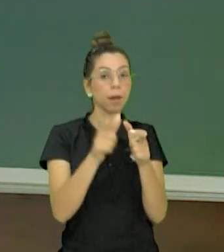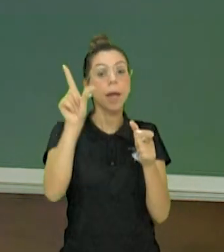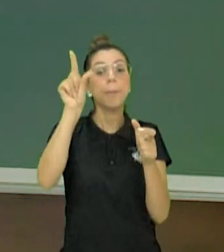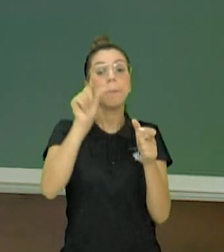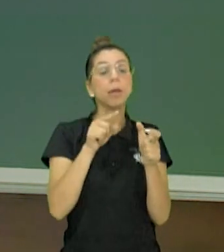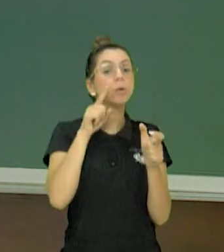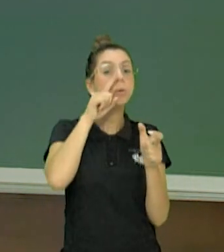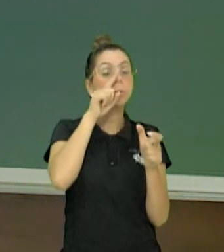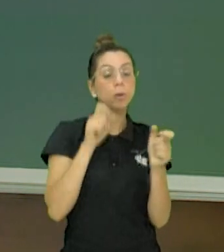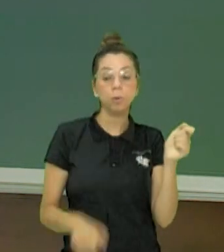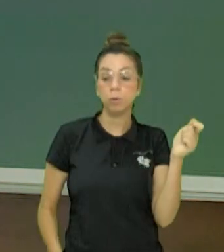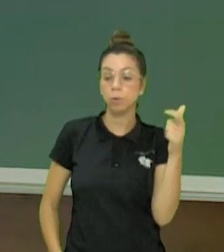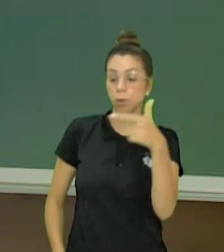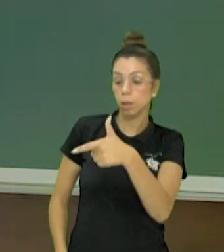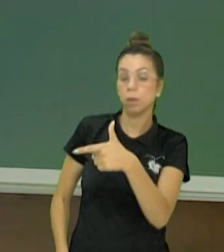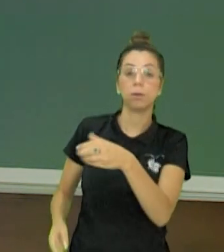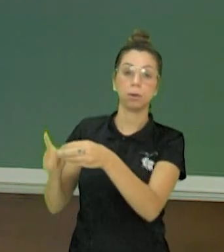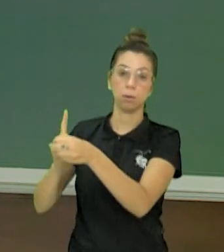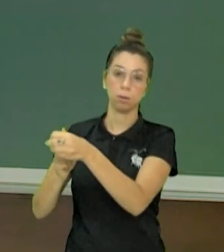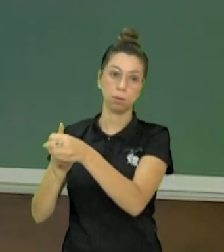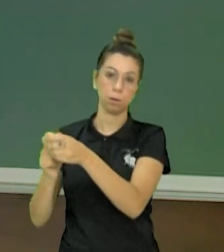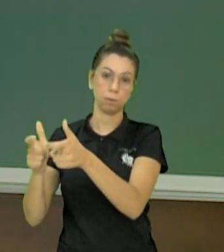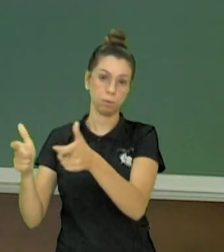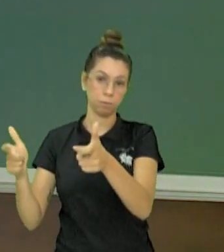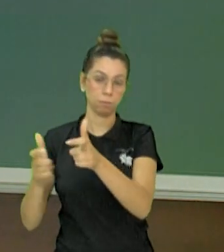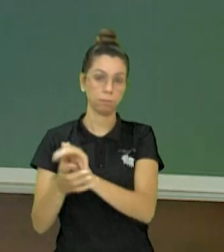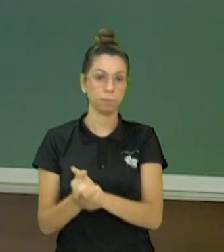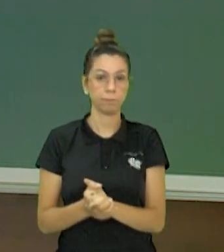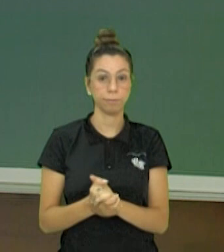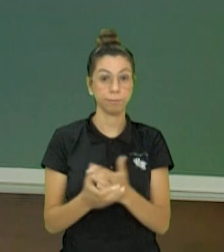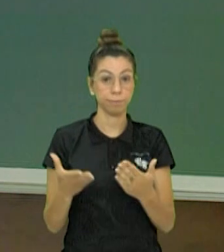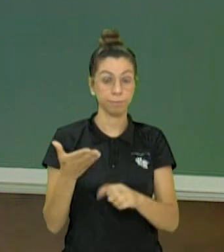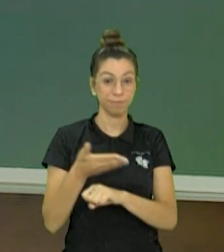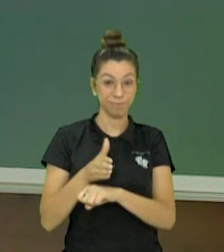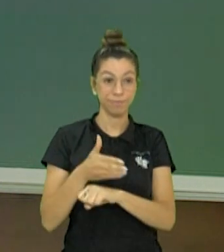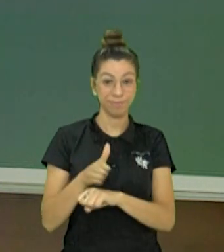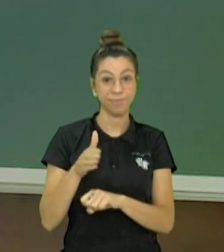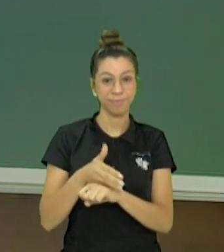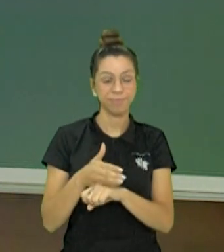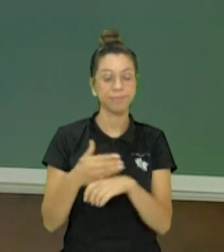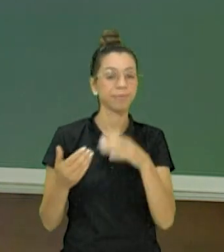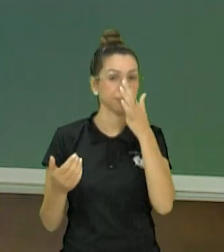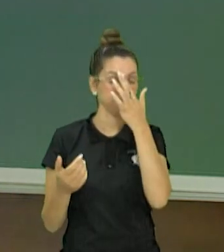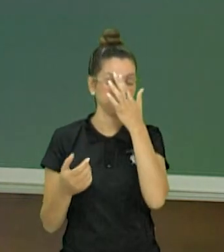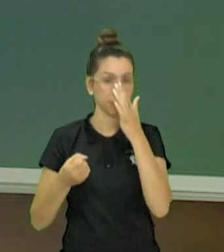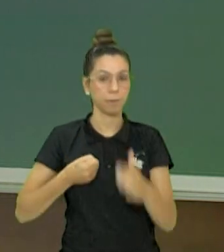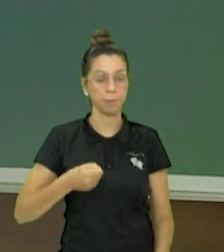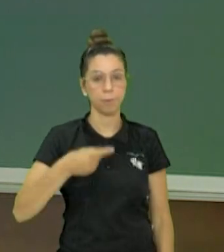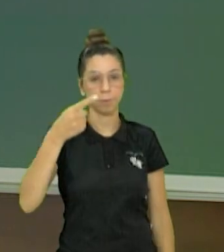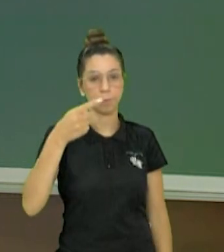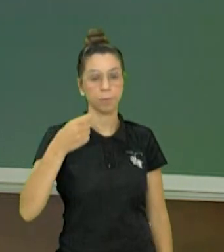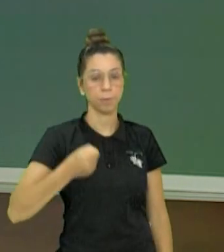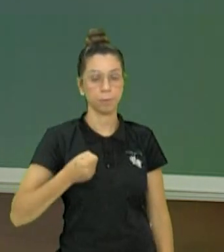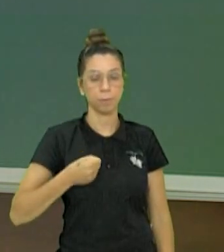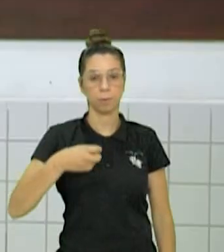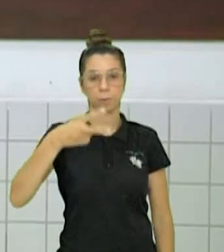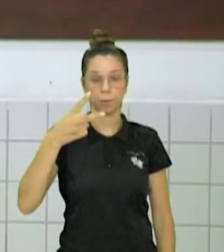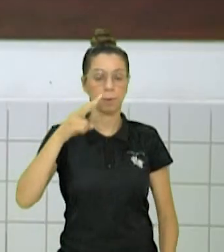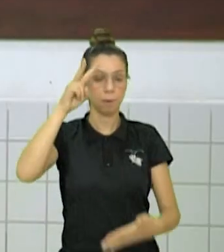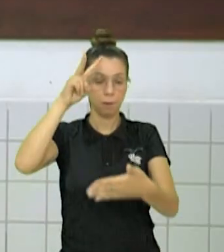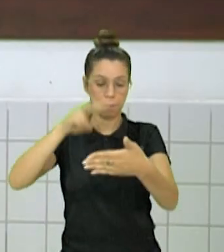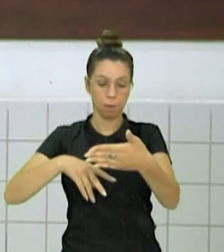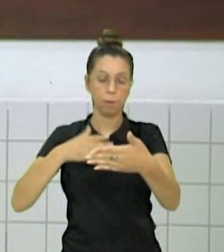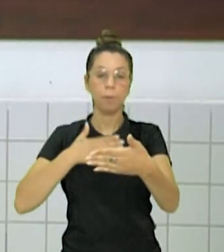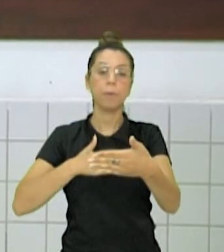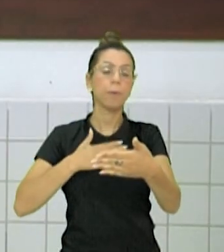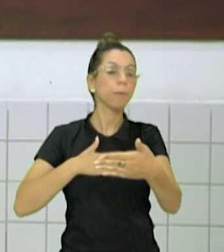cidade grande. Beleza, pessoal? Bora para o nosso quiz? Então, eu tenho aqui a número 1 e a número 2. Leiam com calma